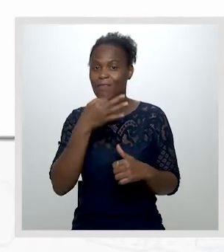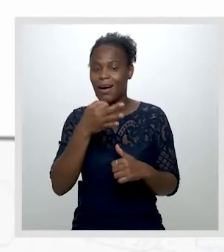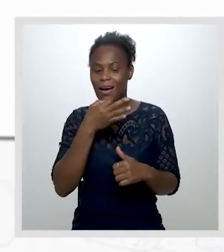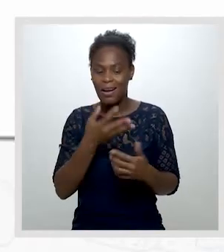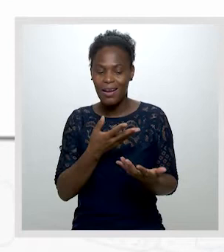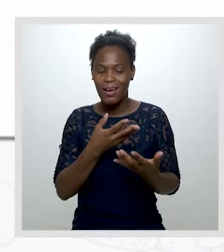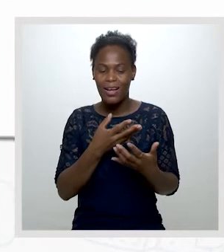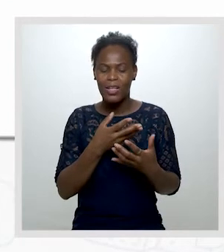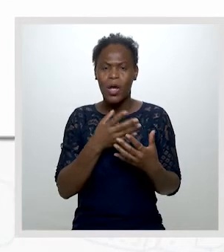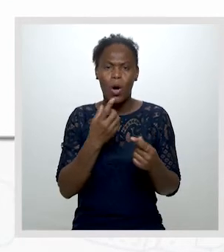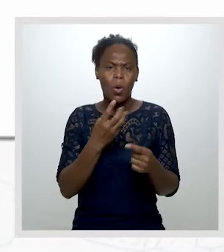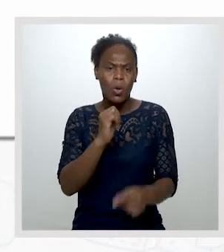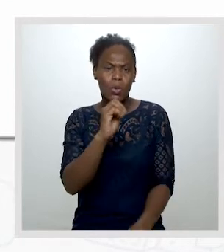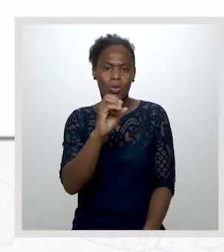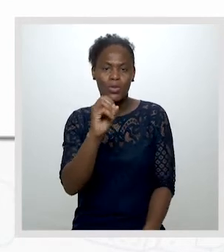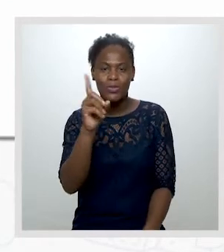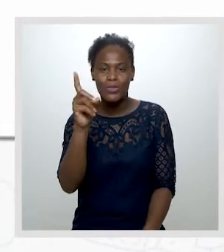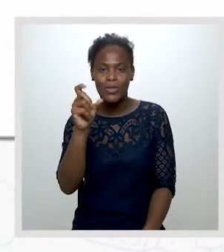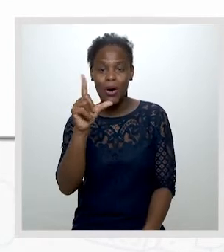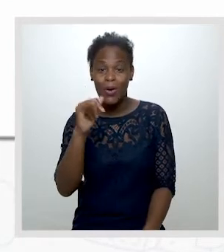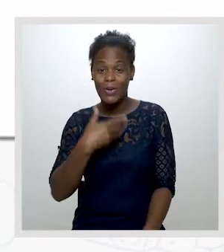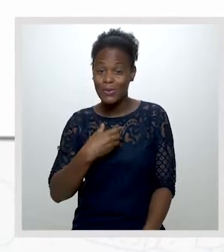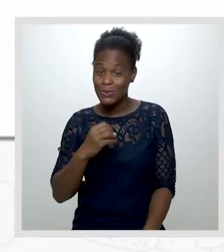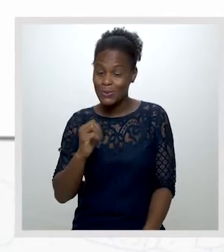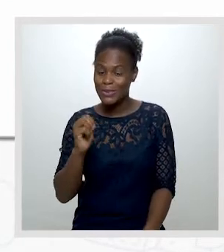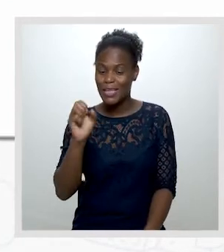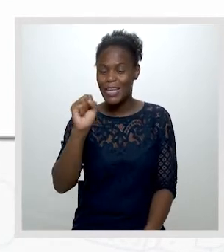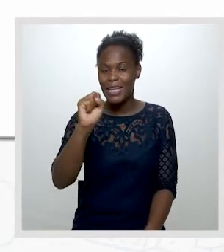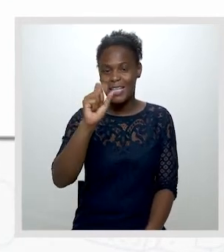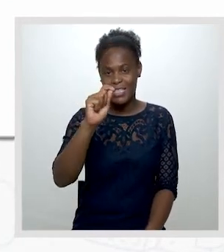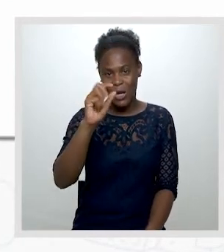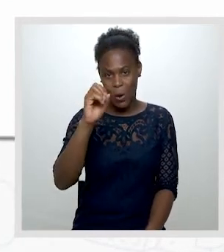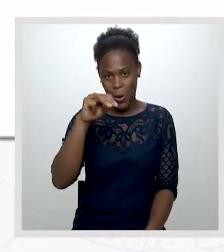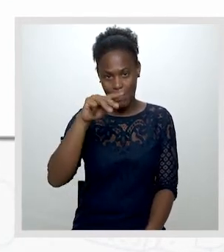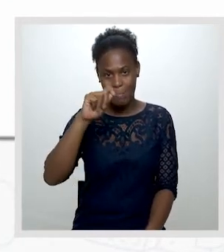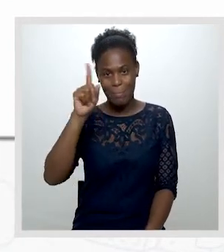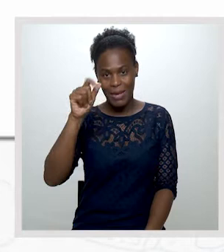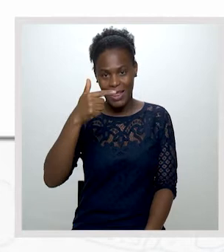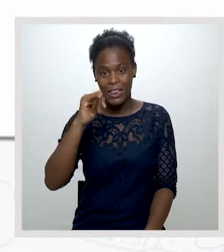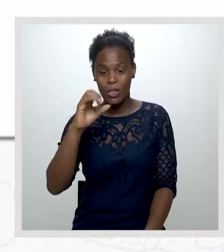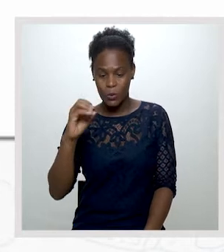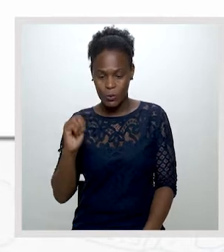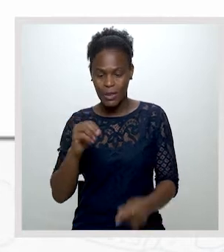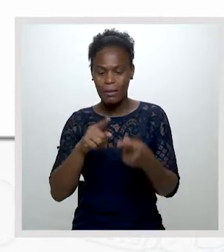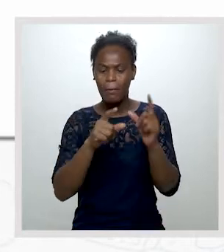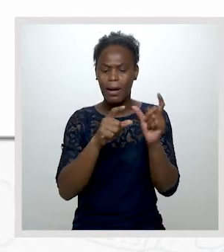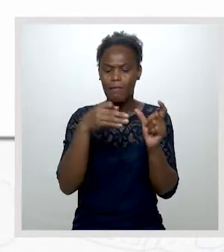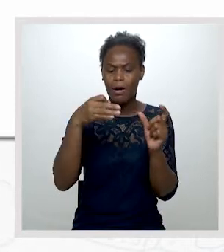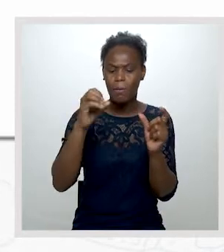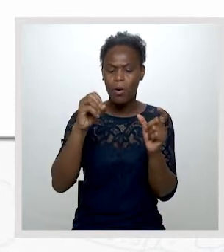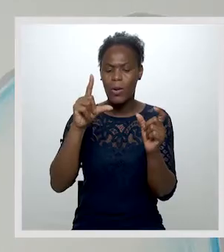dos sólidos geométricos, dos poliedros e não poliedros. Por